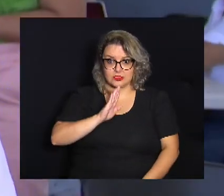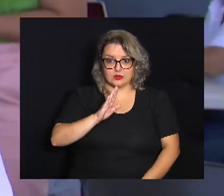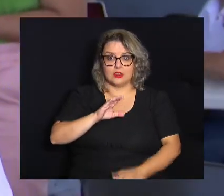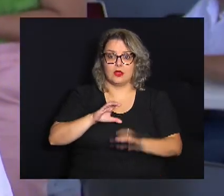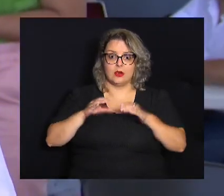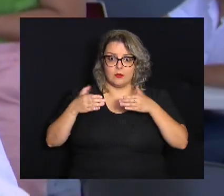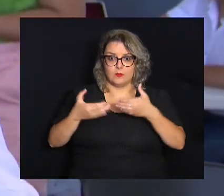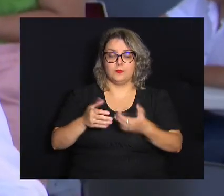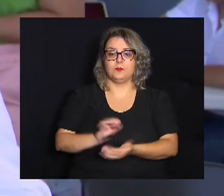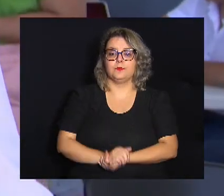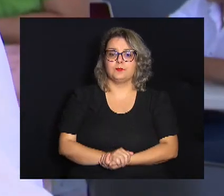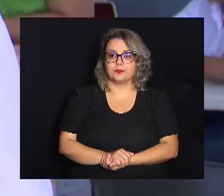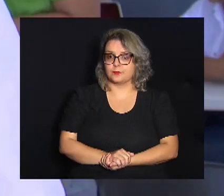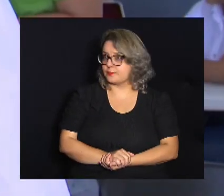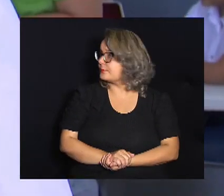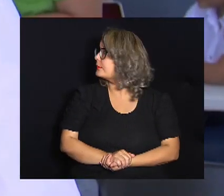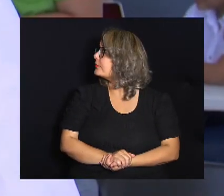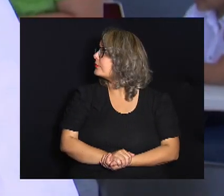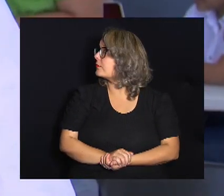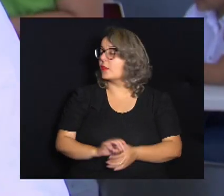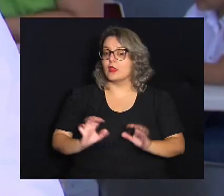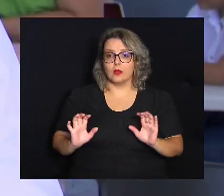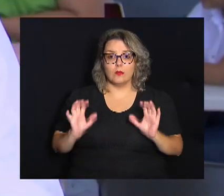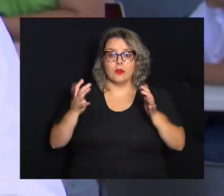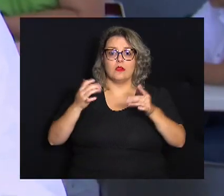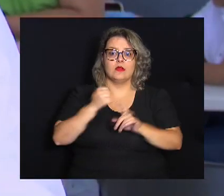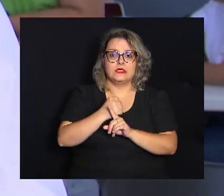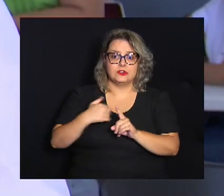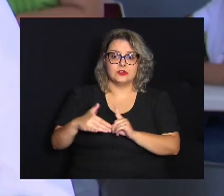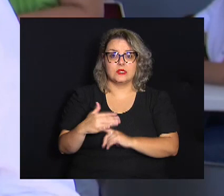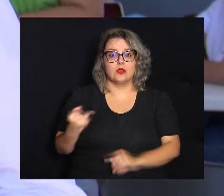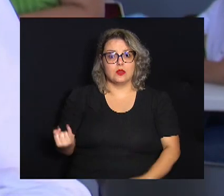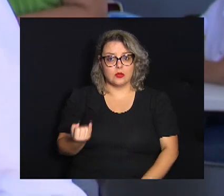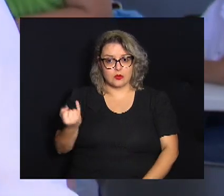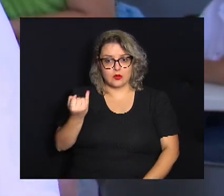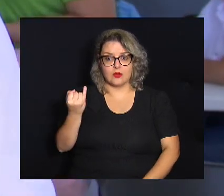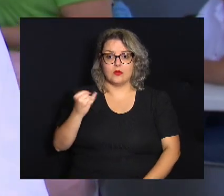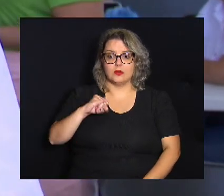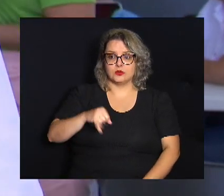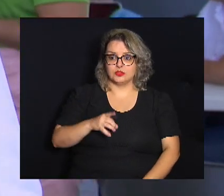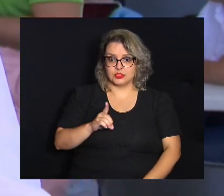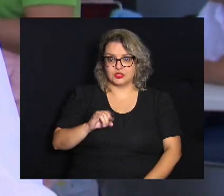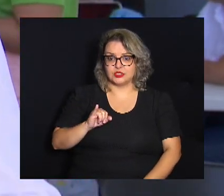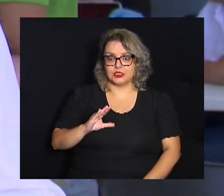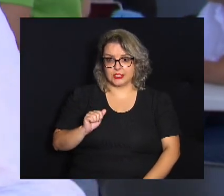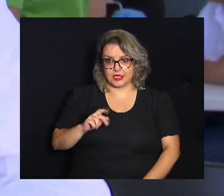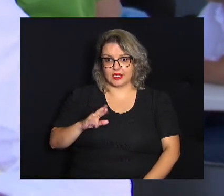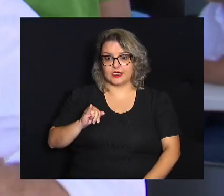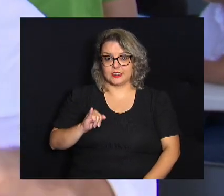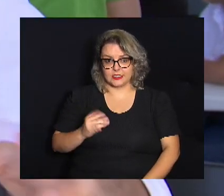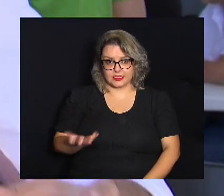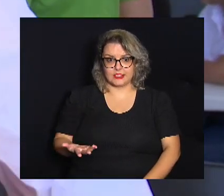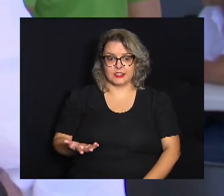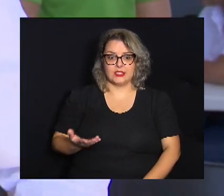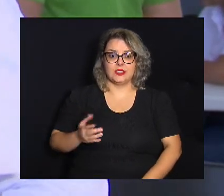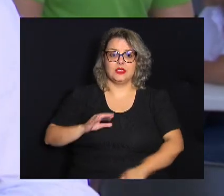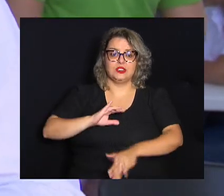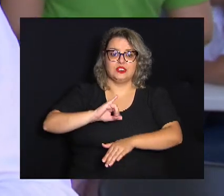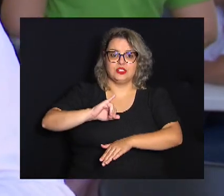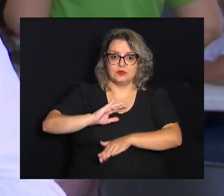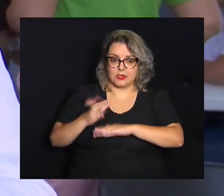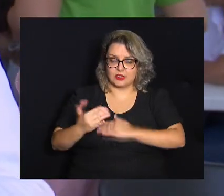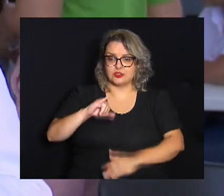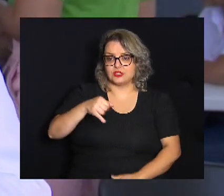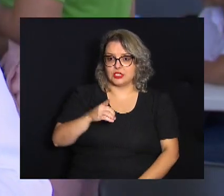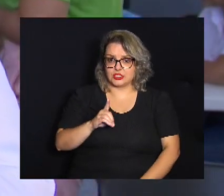É um evento social muito importante para a região do Jardim Icaraí, Jardim Estela, todos esses bairros aqui, o